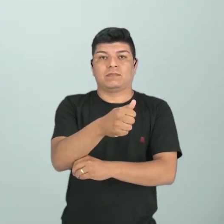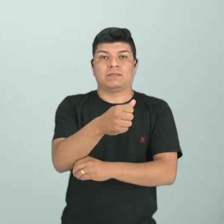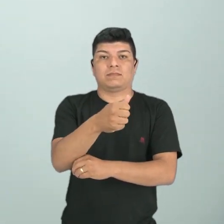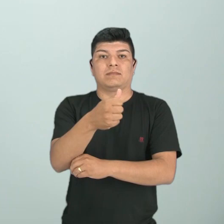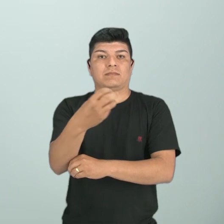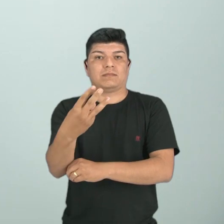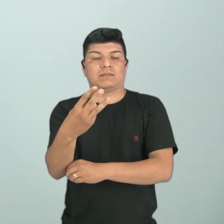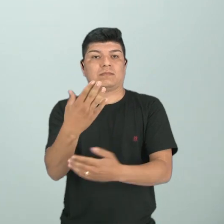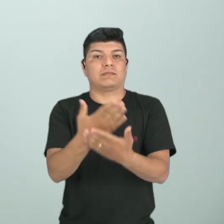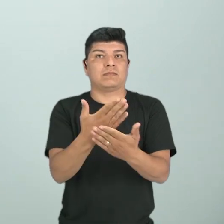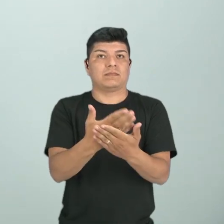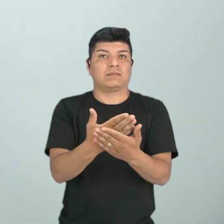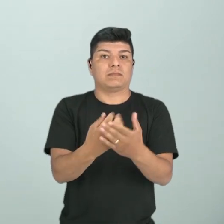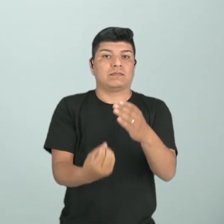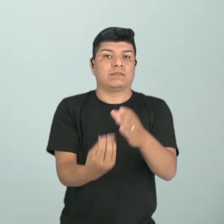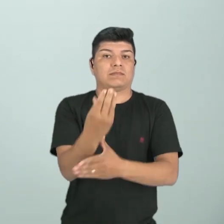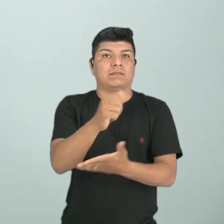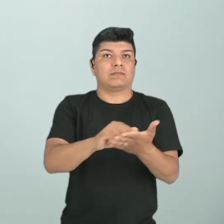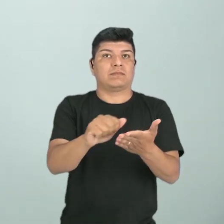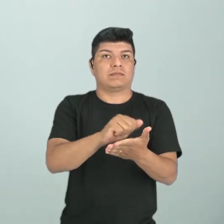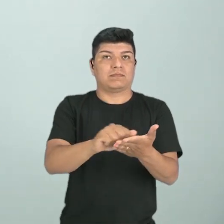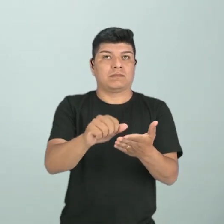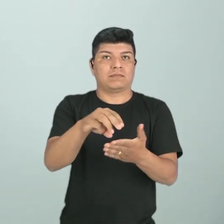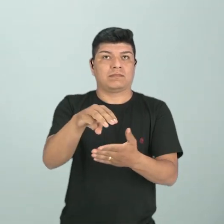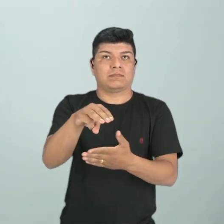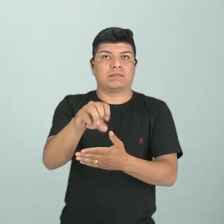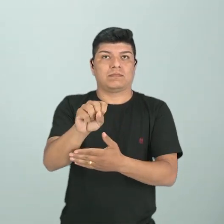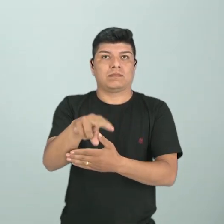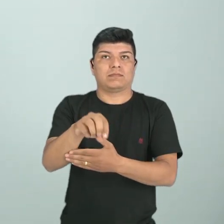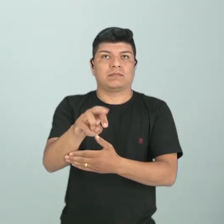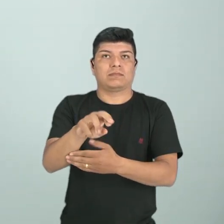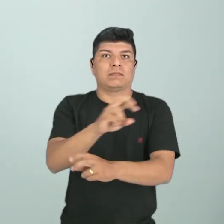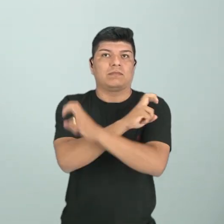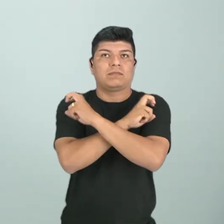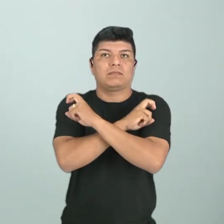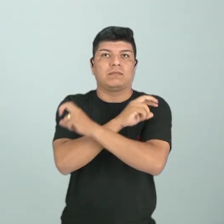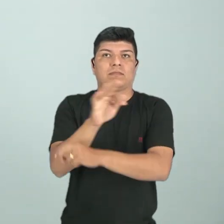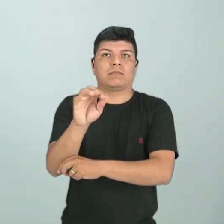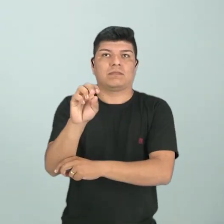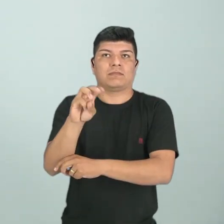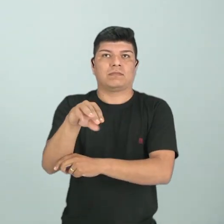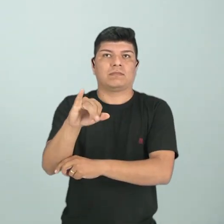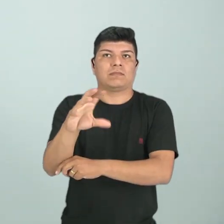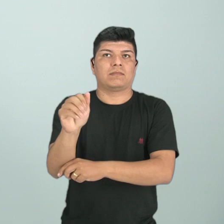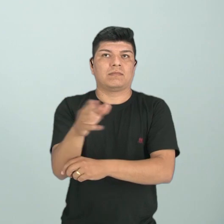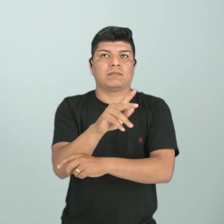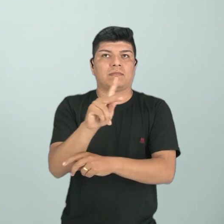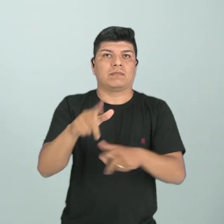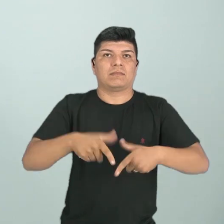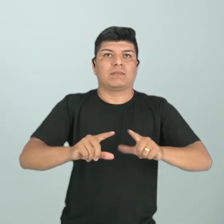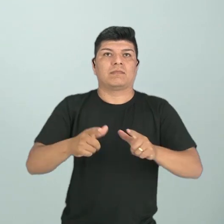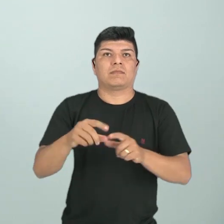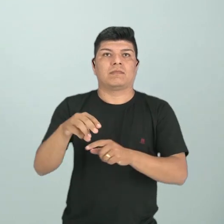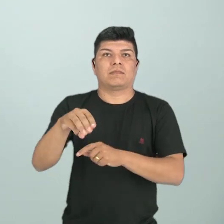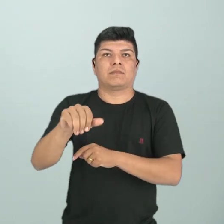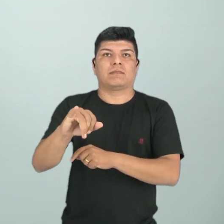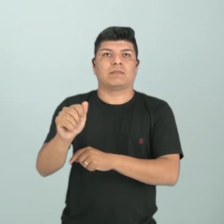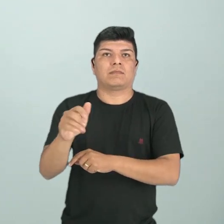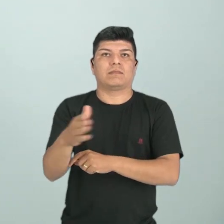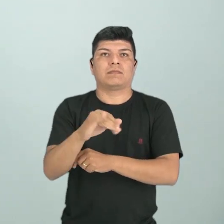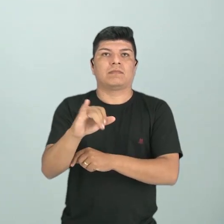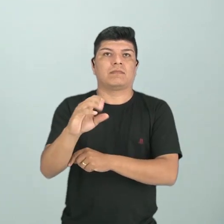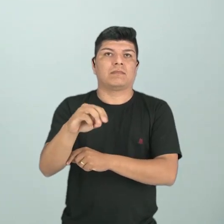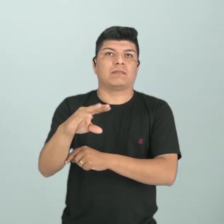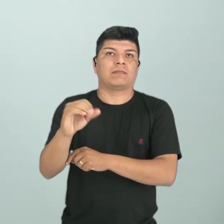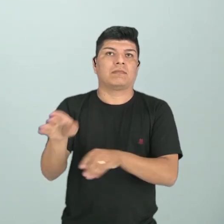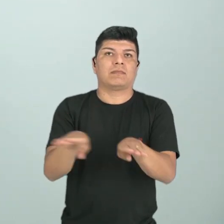falar sobre a invenção da escrita, né? A escrita suméria, egípcia, né? Fenícia, hebraica, maia, inca, astecas,